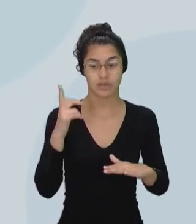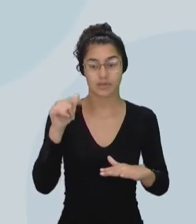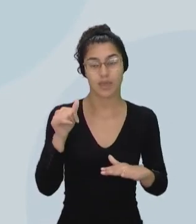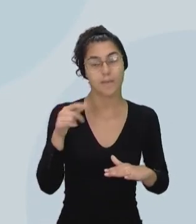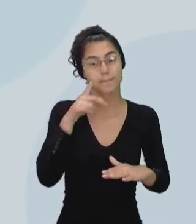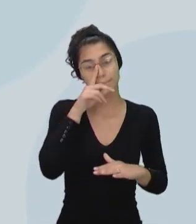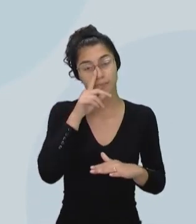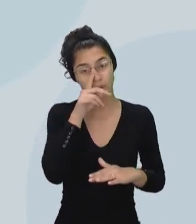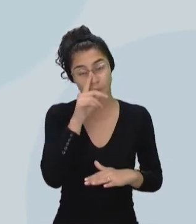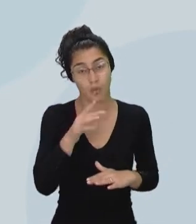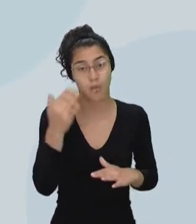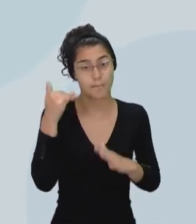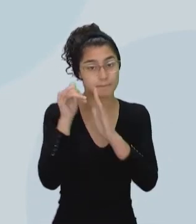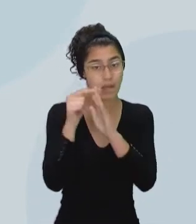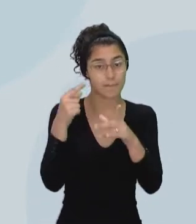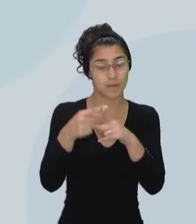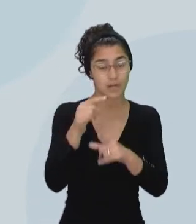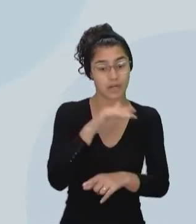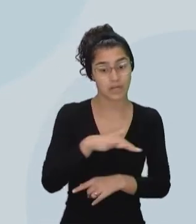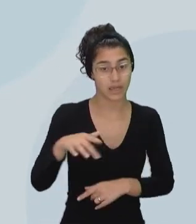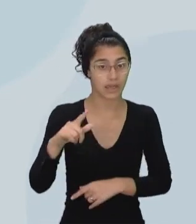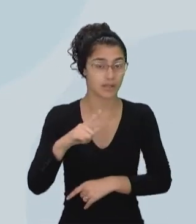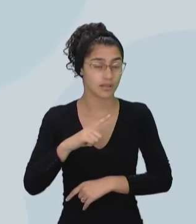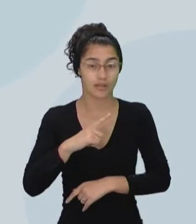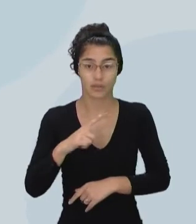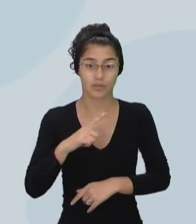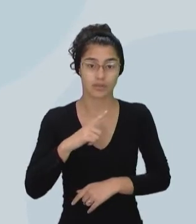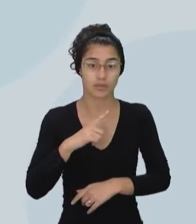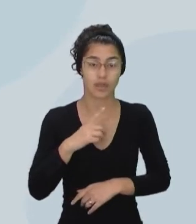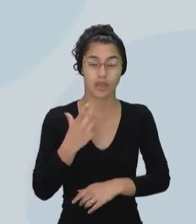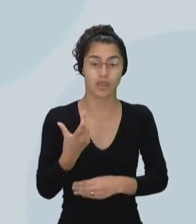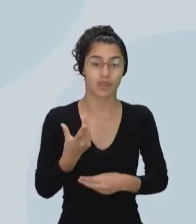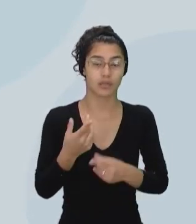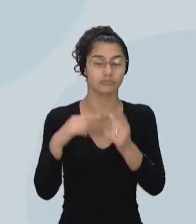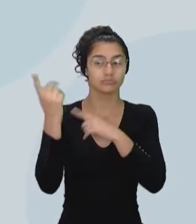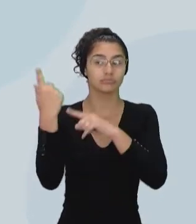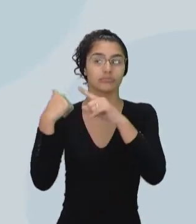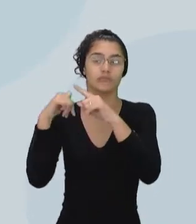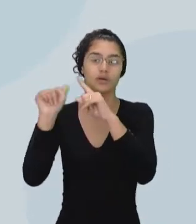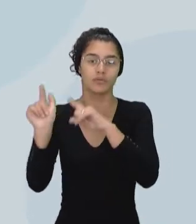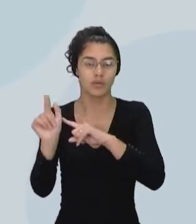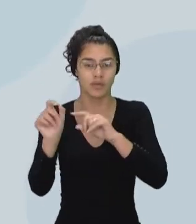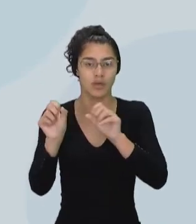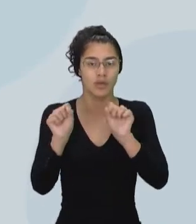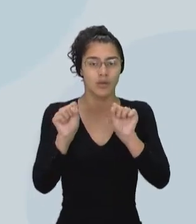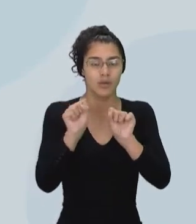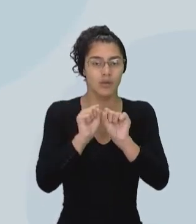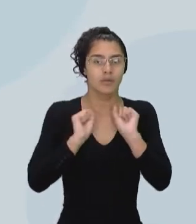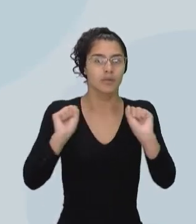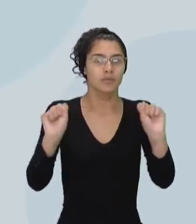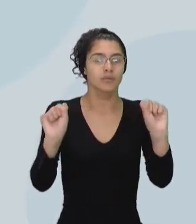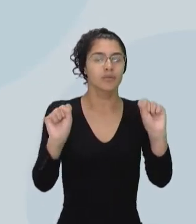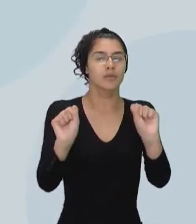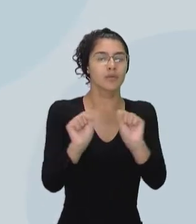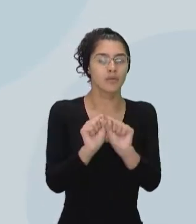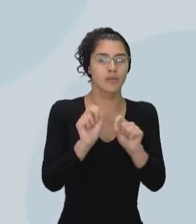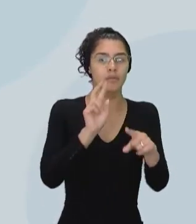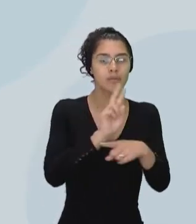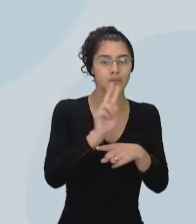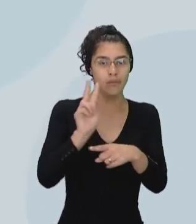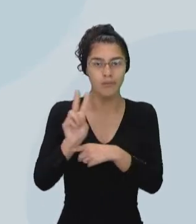mais grave, justamente porque as crianças não têm ainda muito bem desenvolvido os seus sistemas de combate, o seu